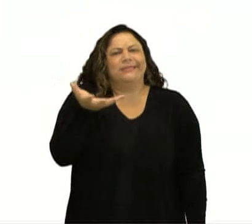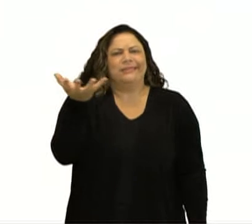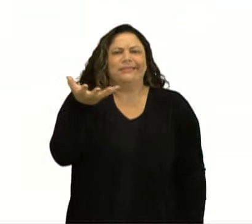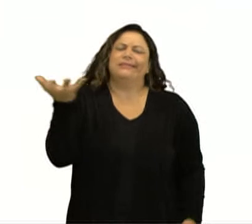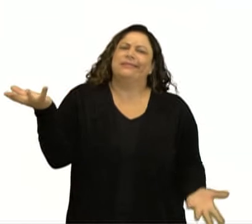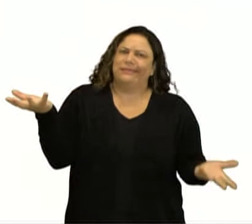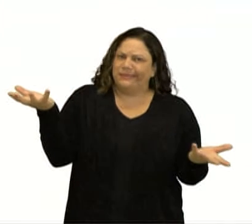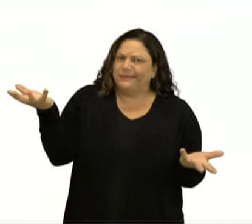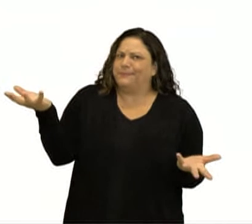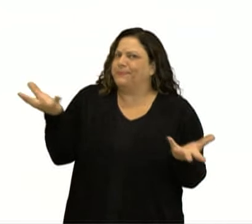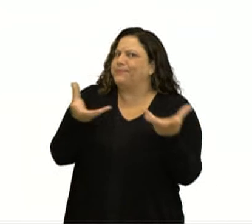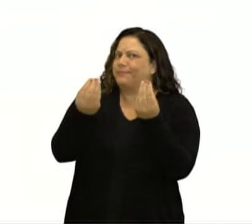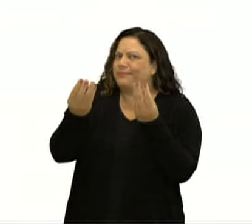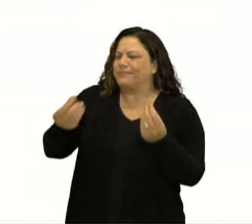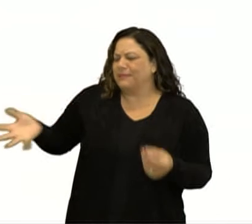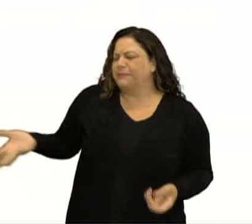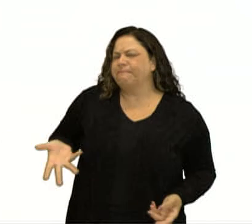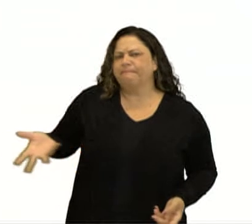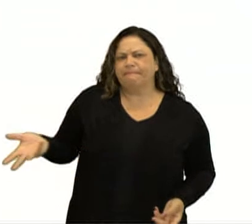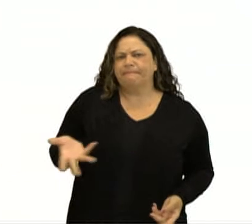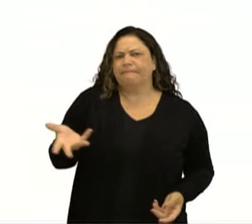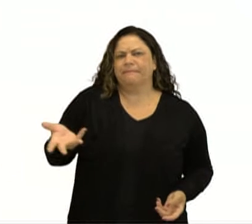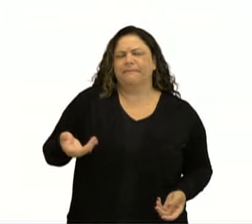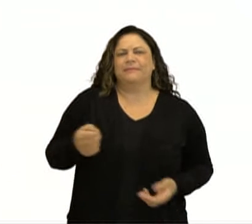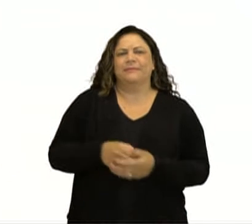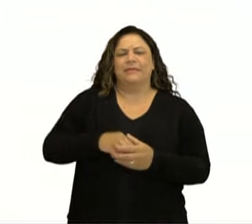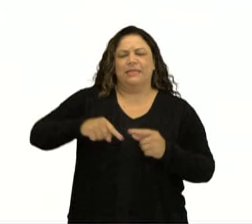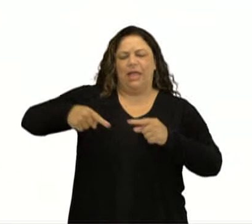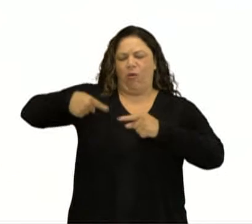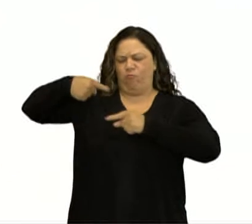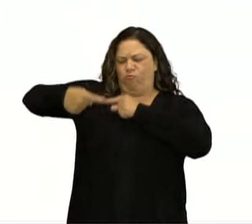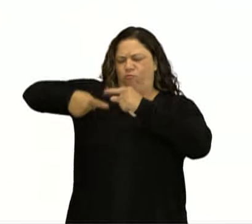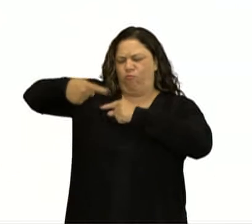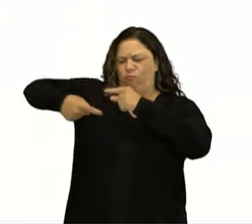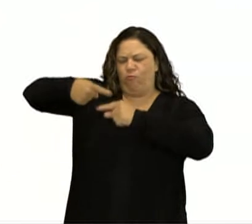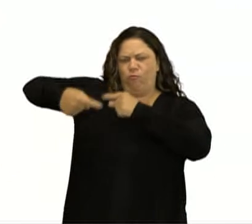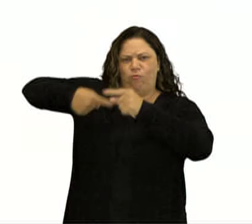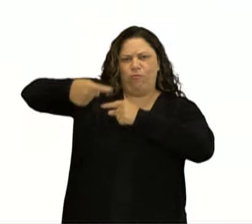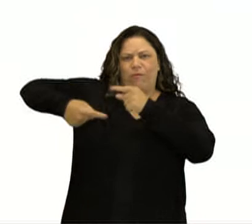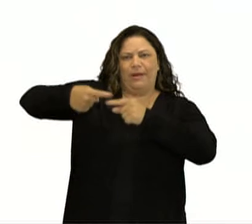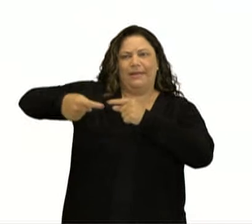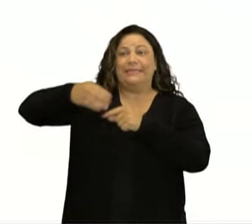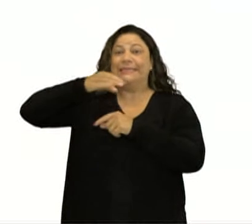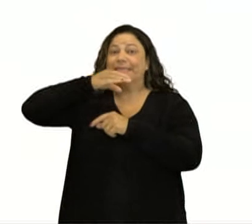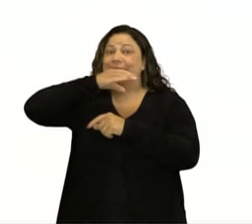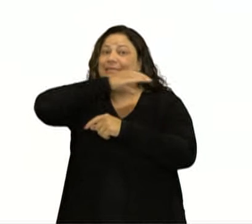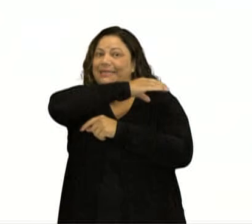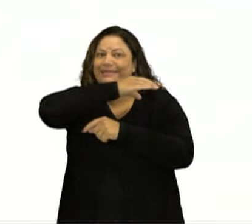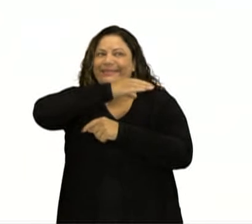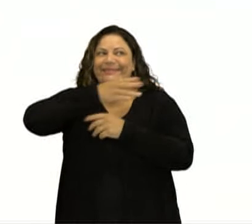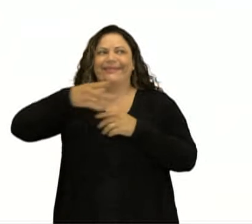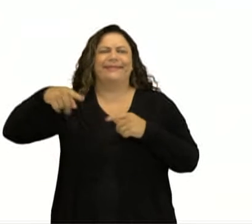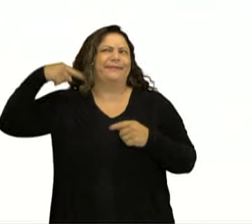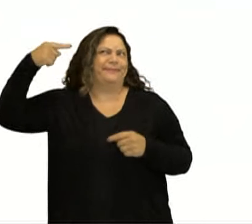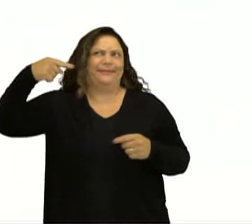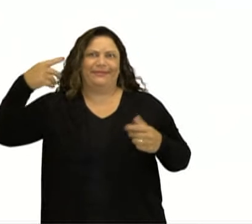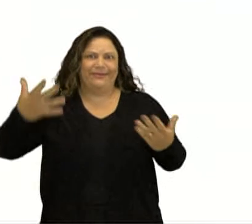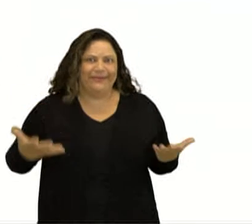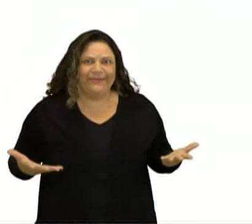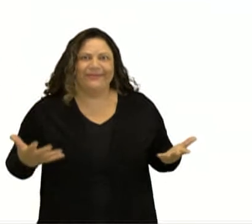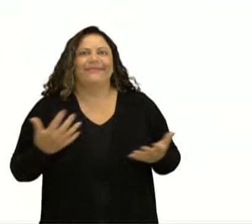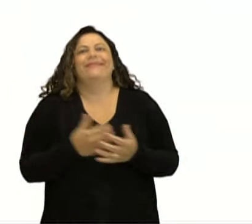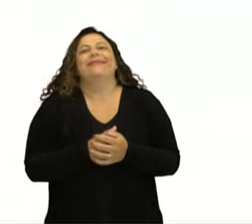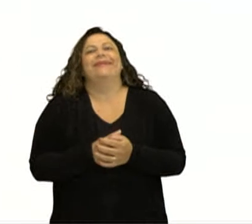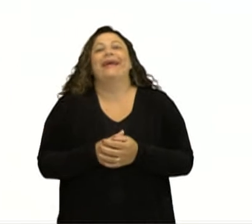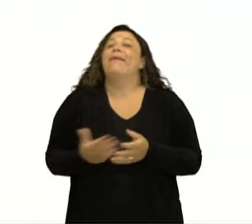óbvio, né? Esse cara fala assim, ele está fritando pneu, está esquentando, é uma loucura aquilo ali, né? Eu sou empolgado por causa, desculpa. Mas vamos